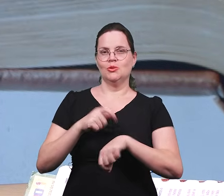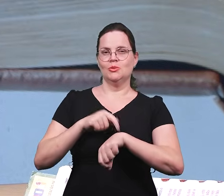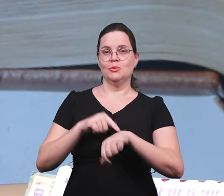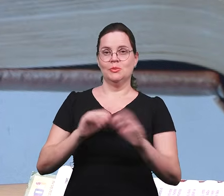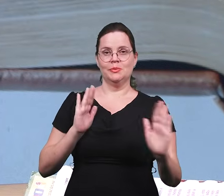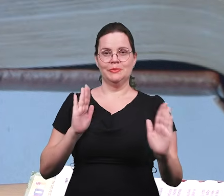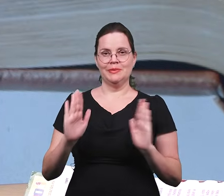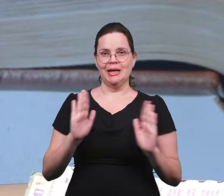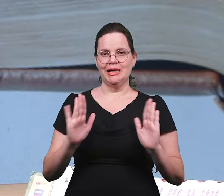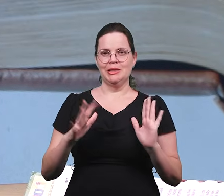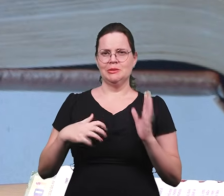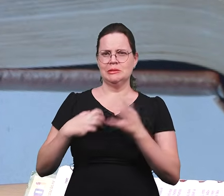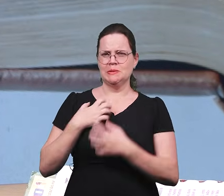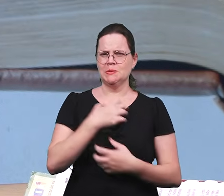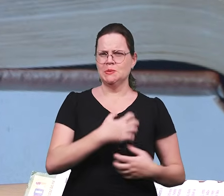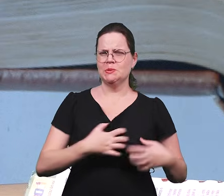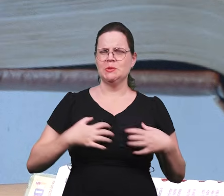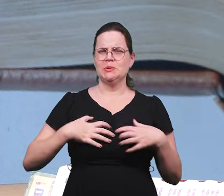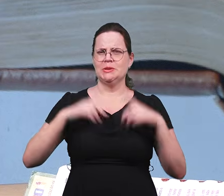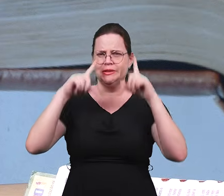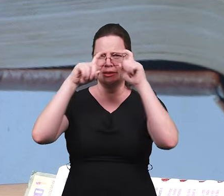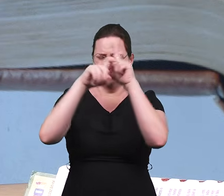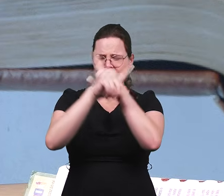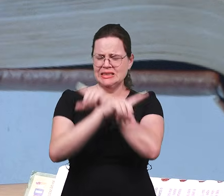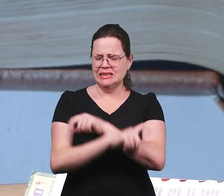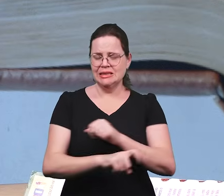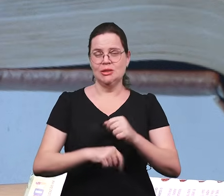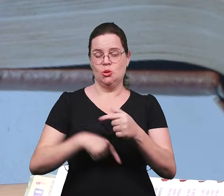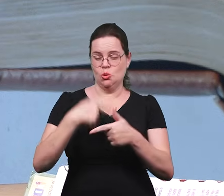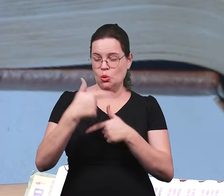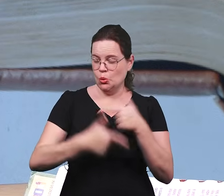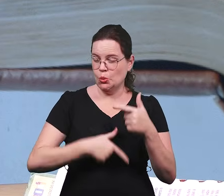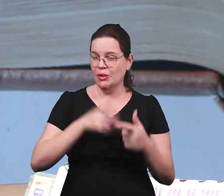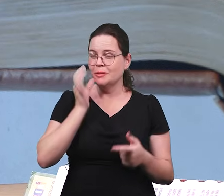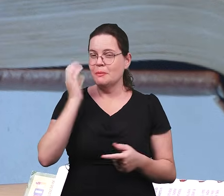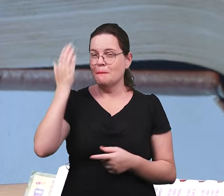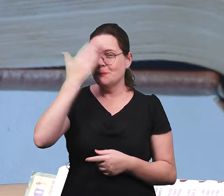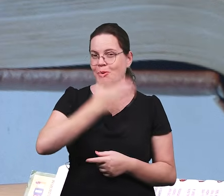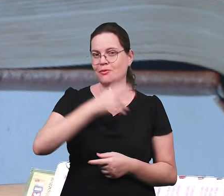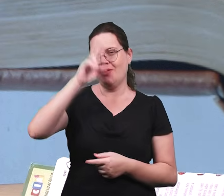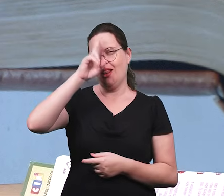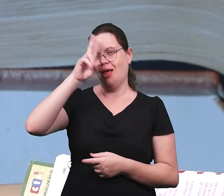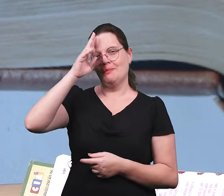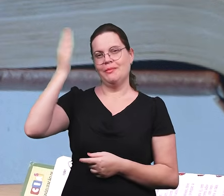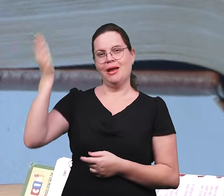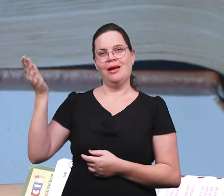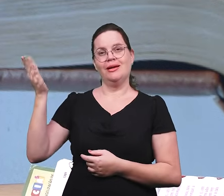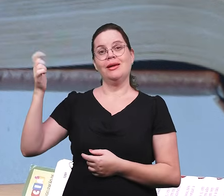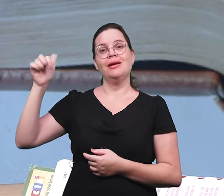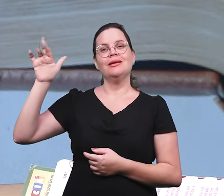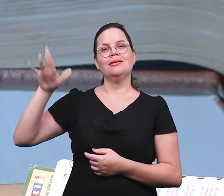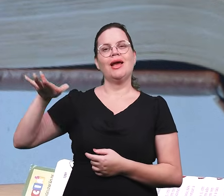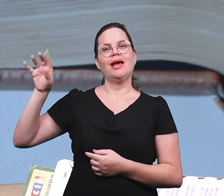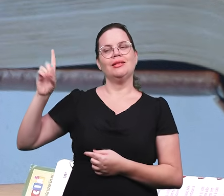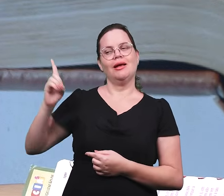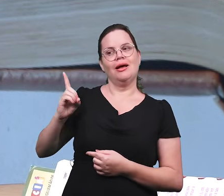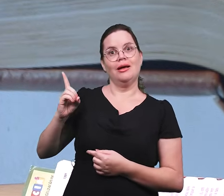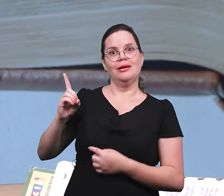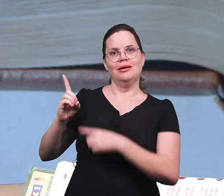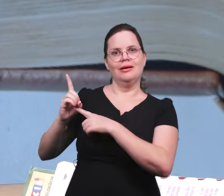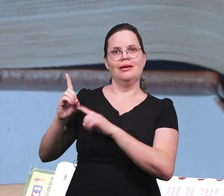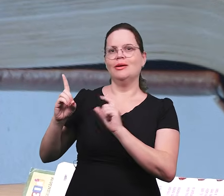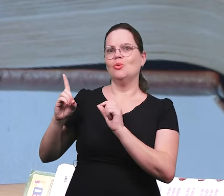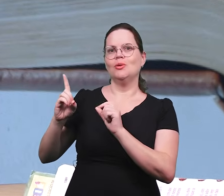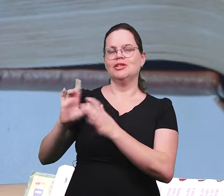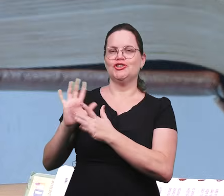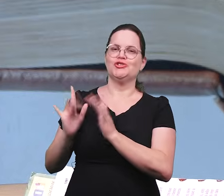de grandes tribulações, nos momentos de luta, lembrarmos quem está ao nosso lado, que é o Senhor Jesus. Ao invés